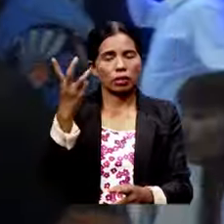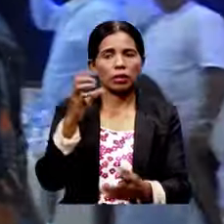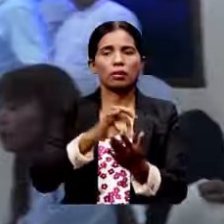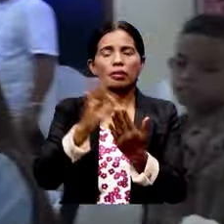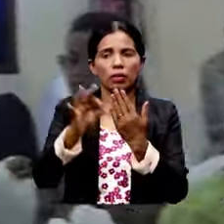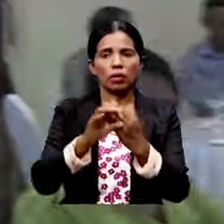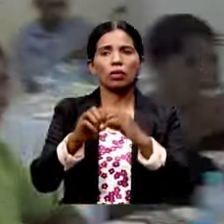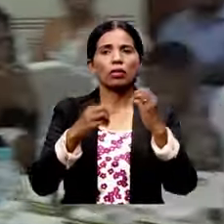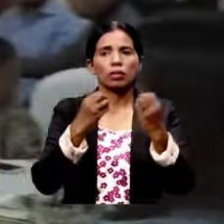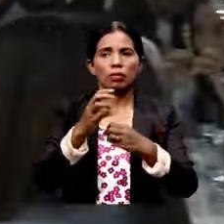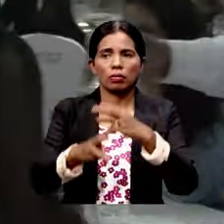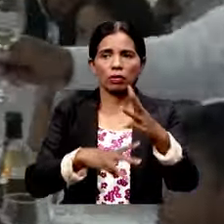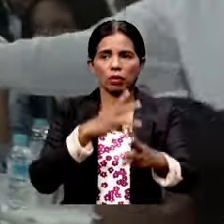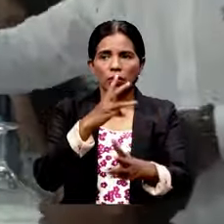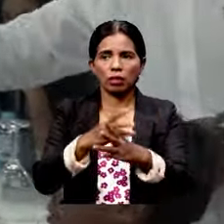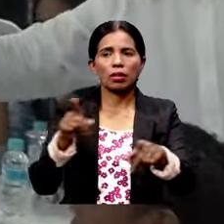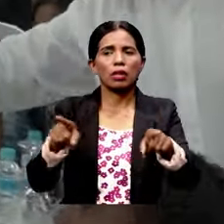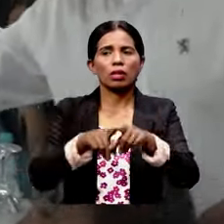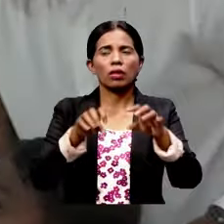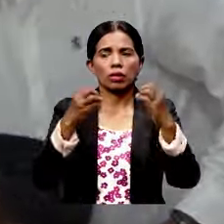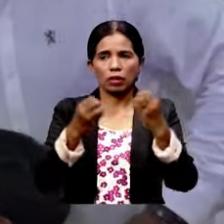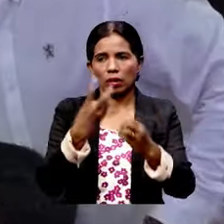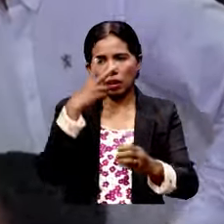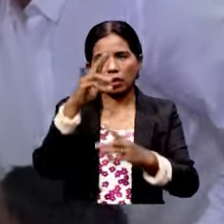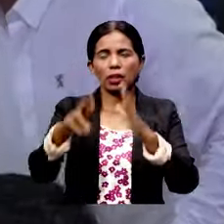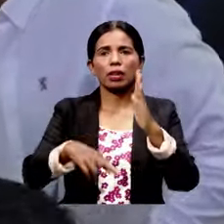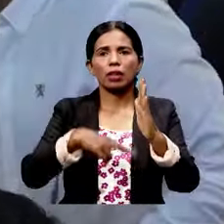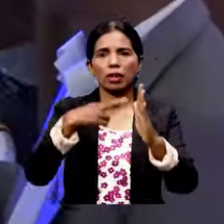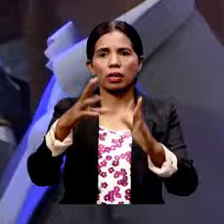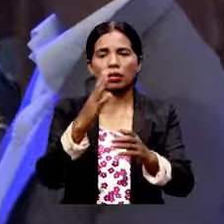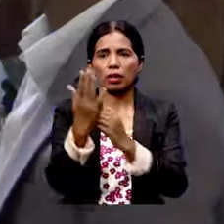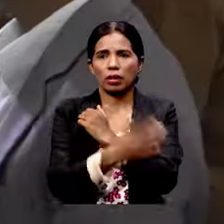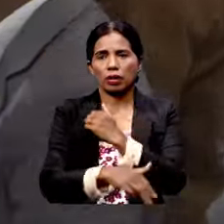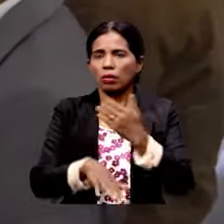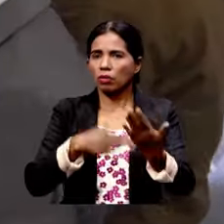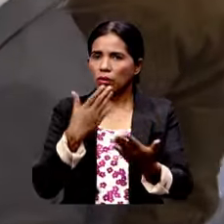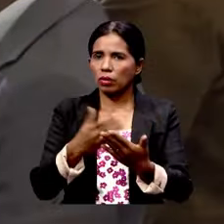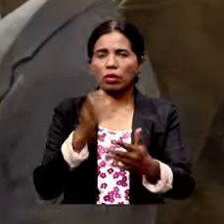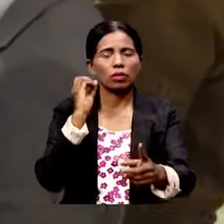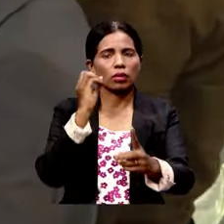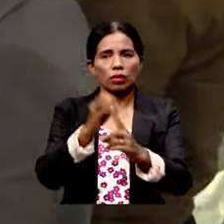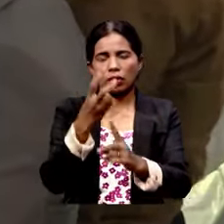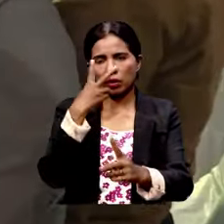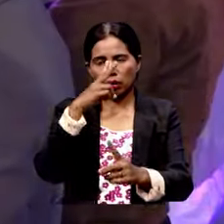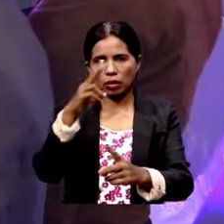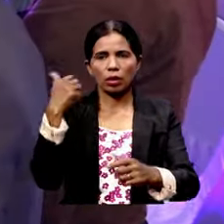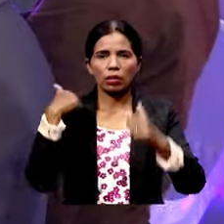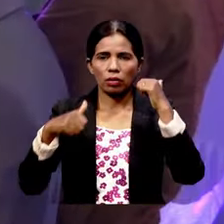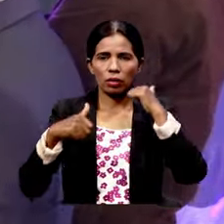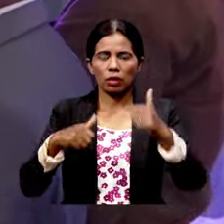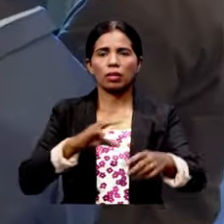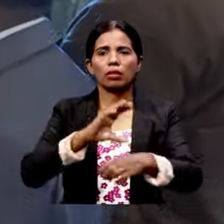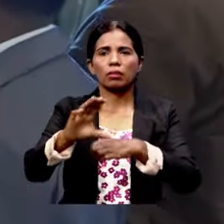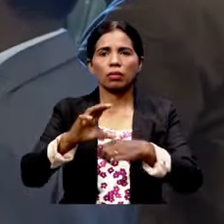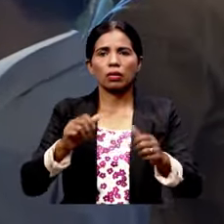Organização Mundial Comércio no dar Organização IDNB trata a regra comercial entre a nação Síria, o objetivo é garantir a atividade comercial Síria